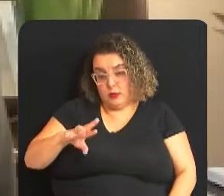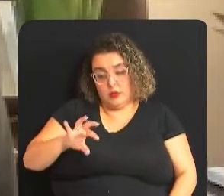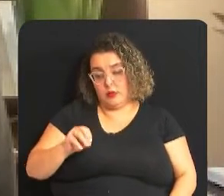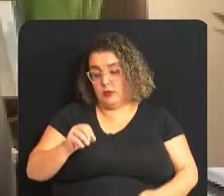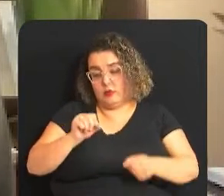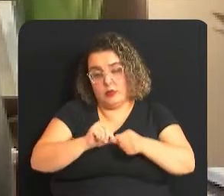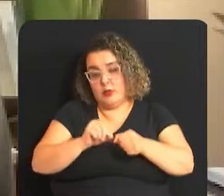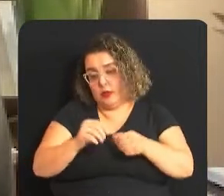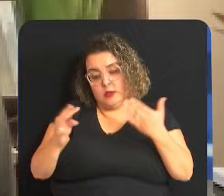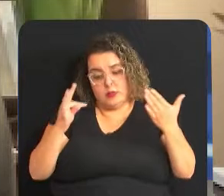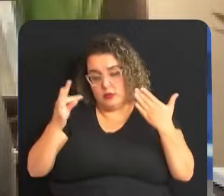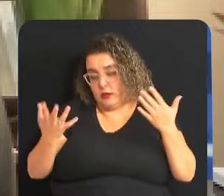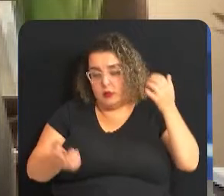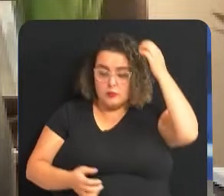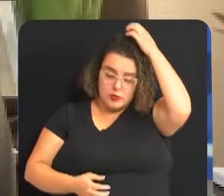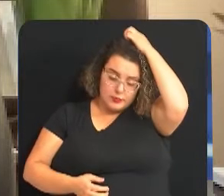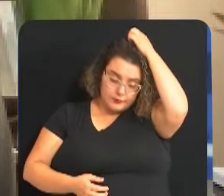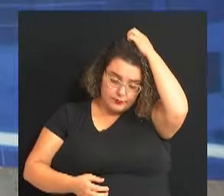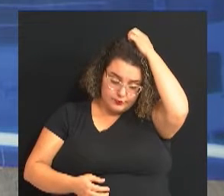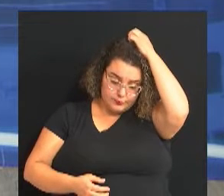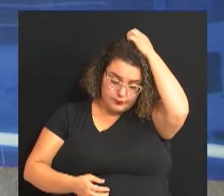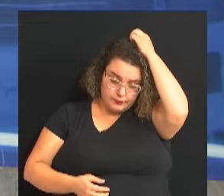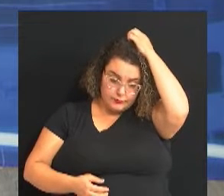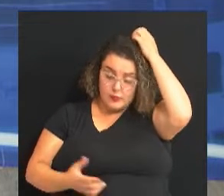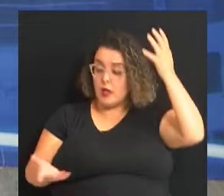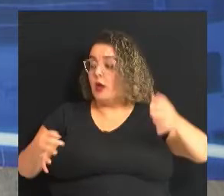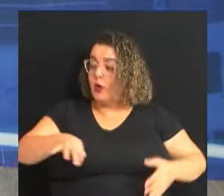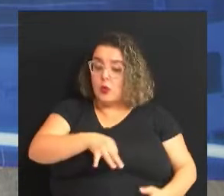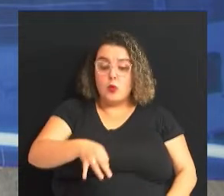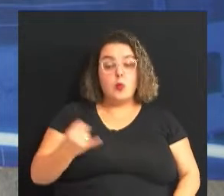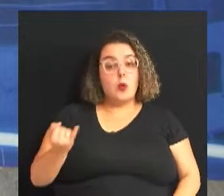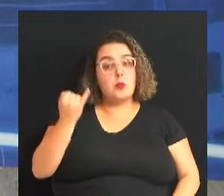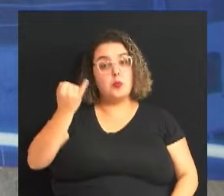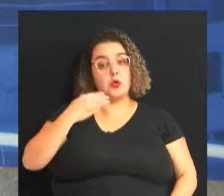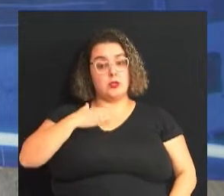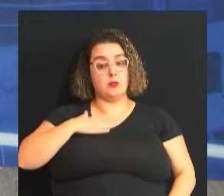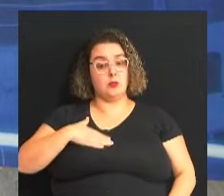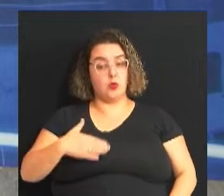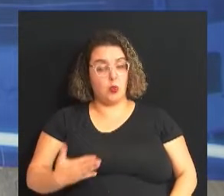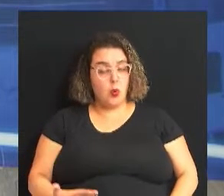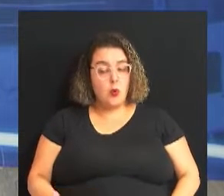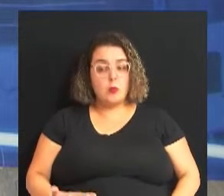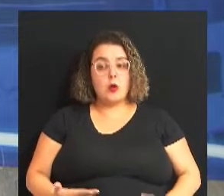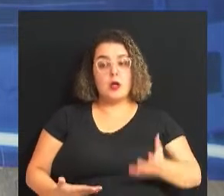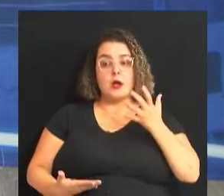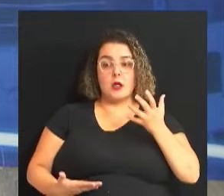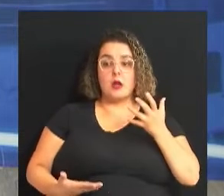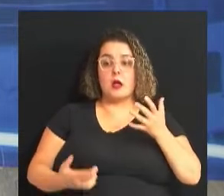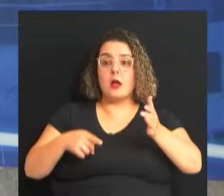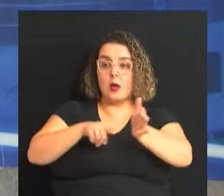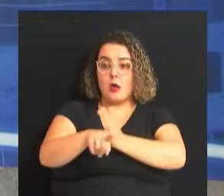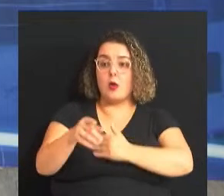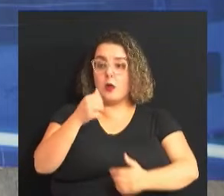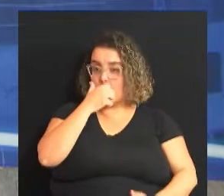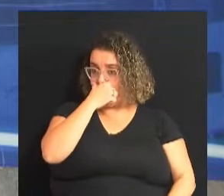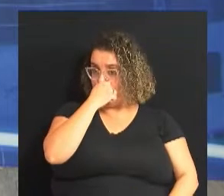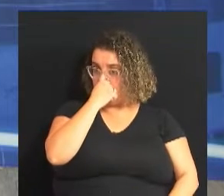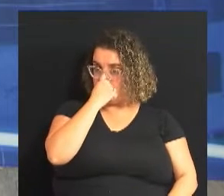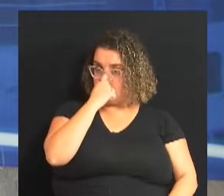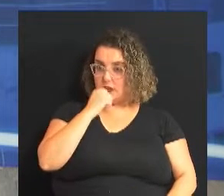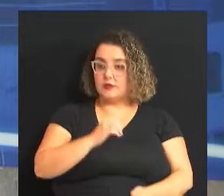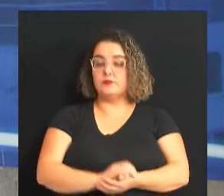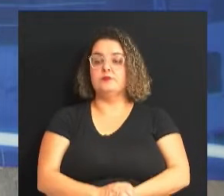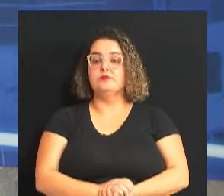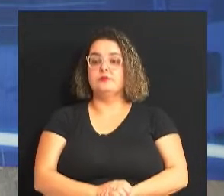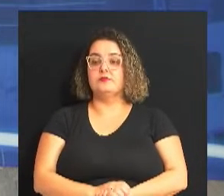está aí falando da importância do intestino para o nosso corpo. Eu queria perguntar para o senhor, a